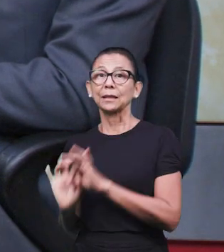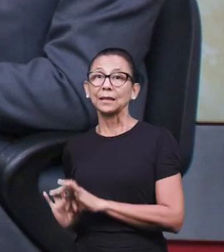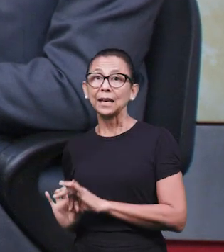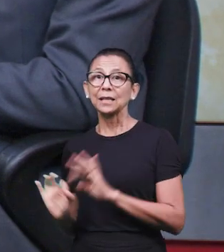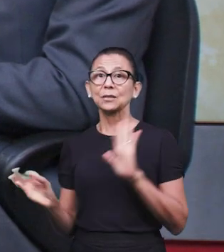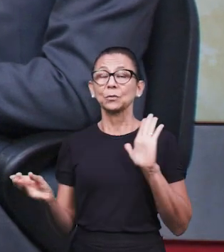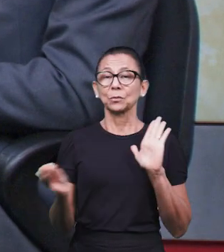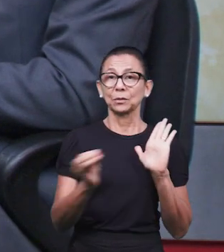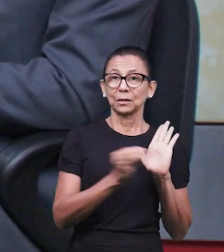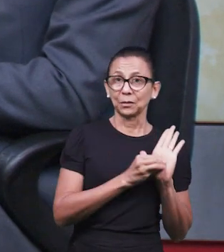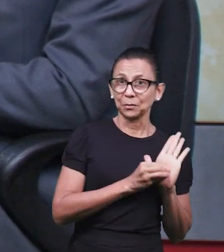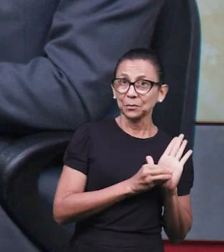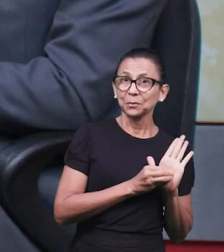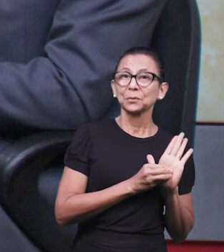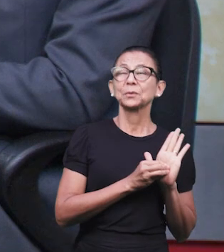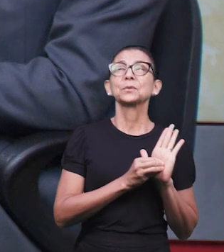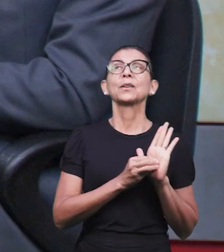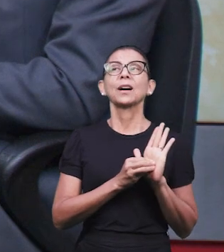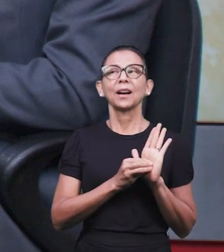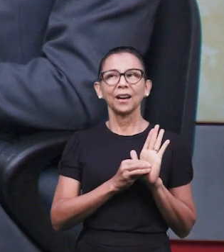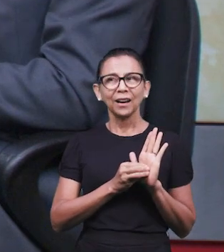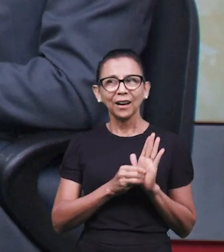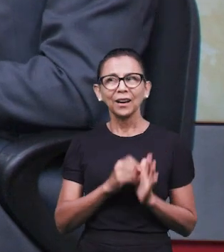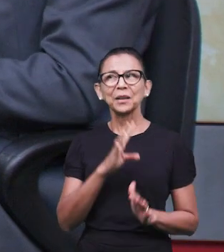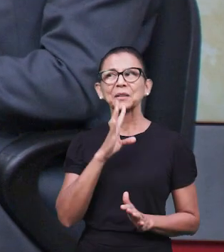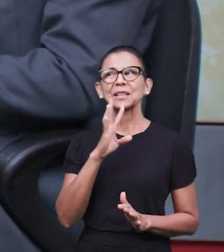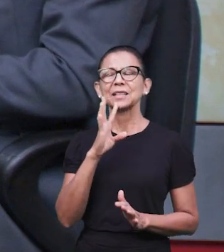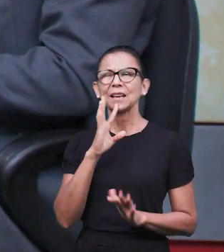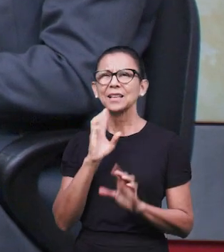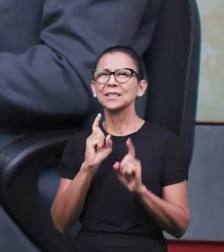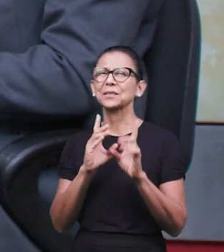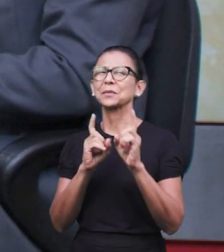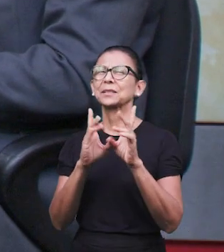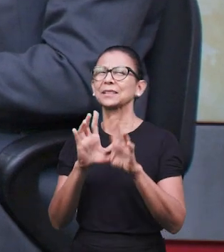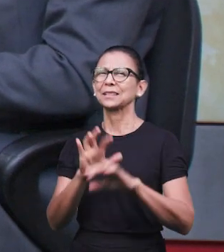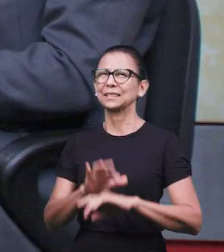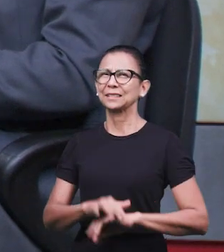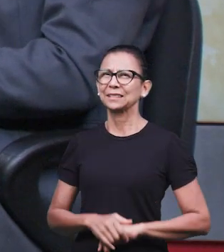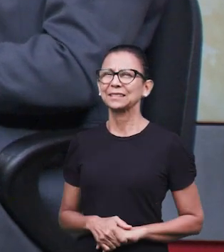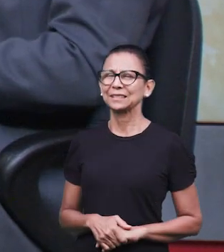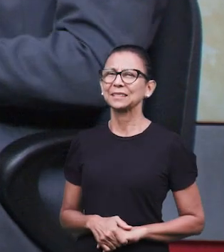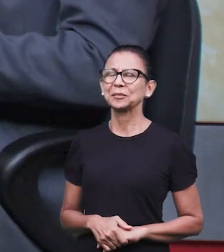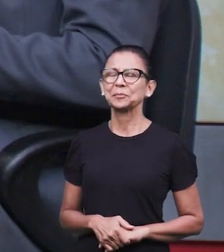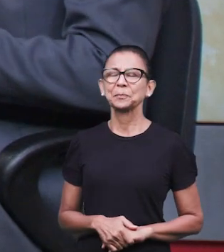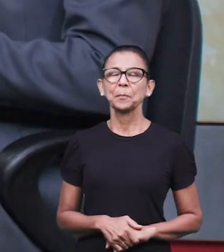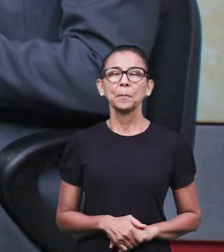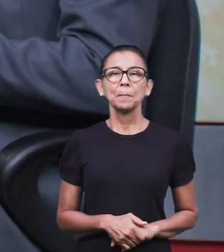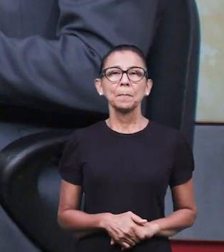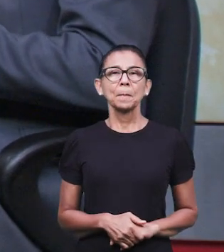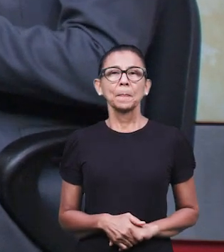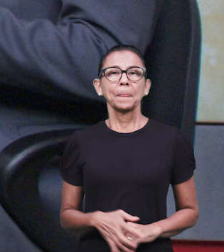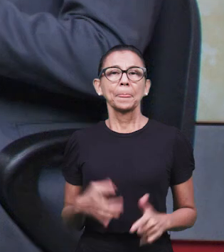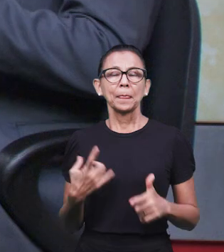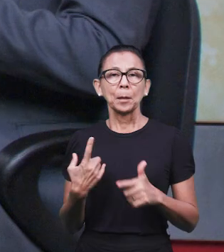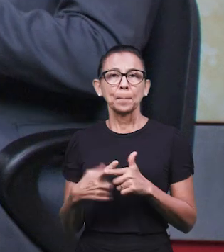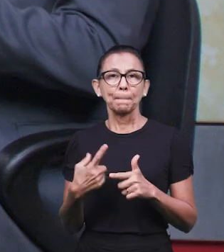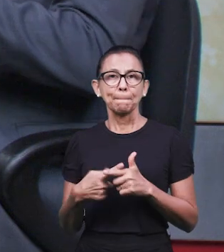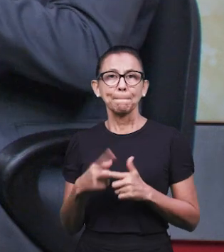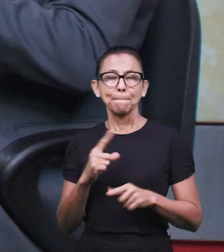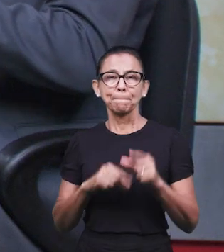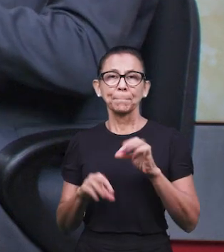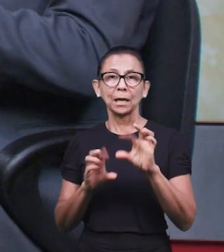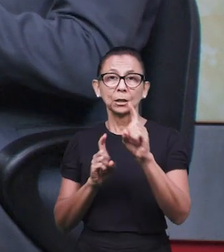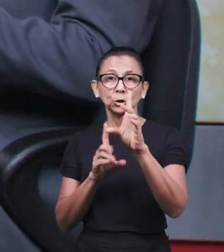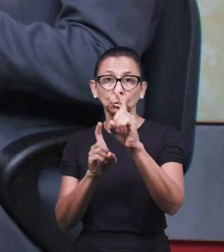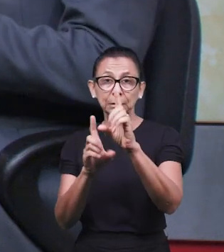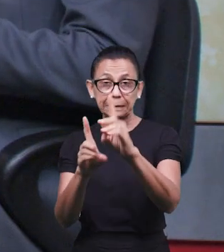pelo conteúdo do louvor, que ele tem doutrina. É muito interessante isso, né? Porque a doutrina não é uma coisa que